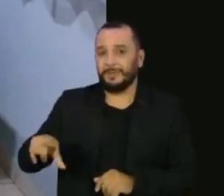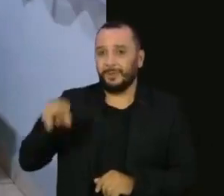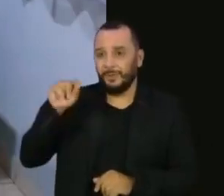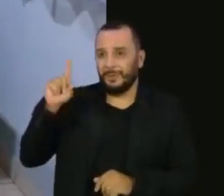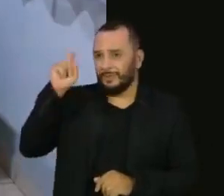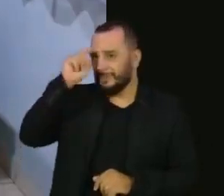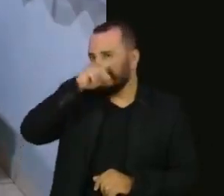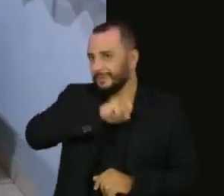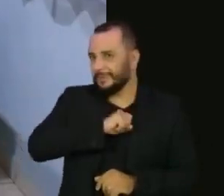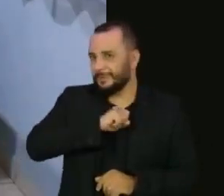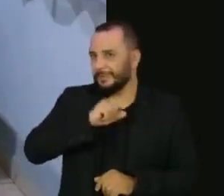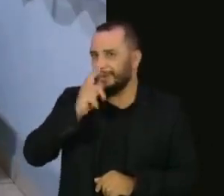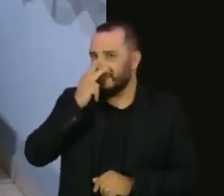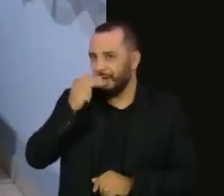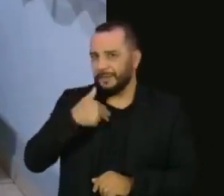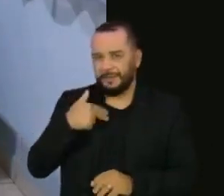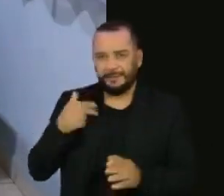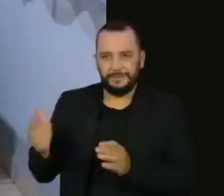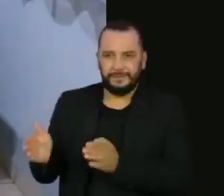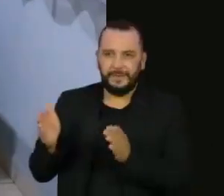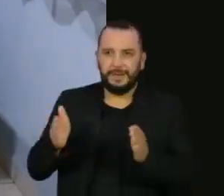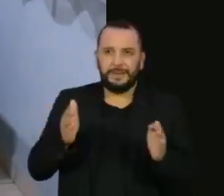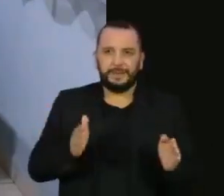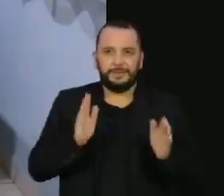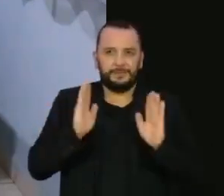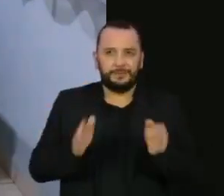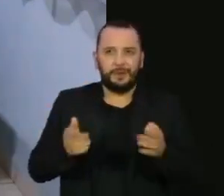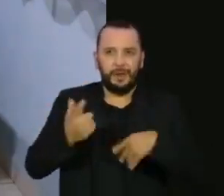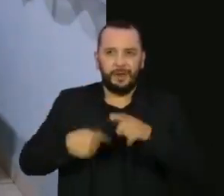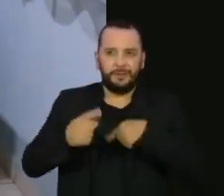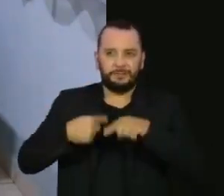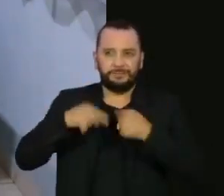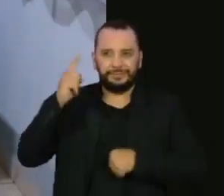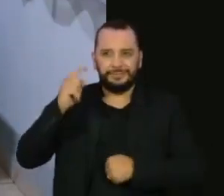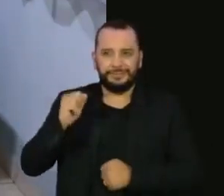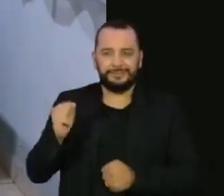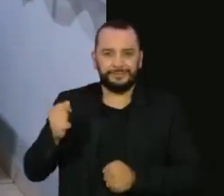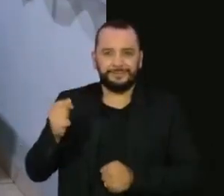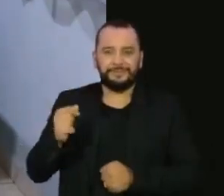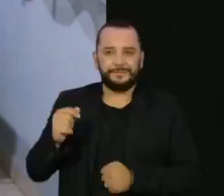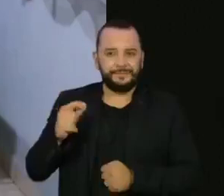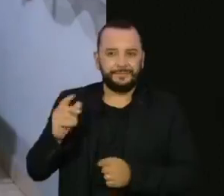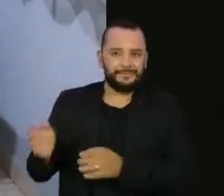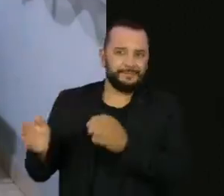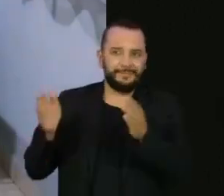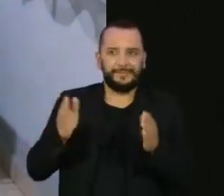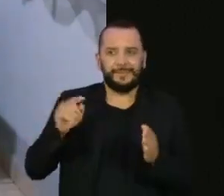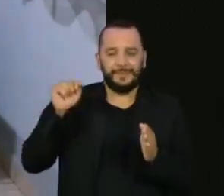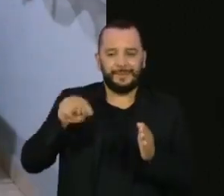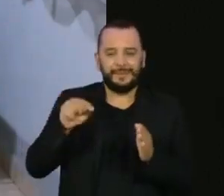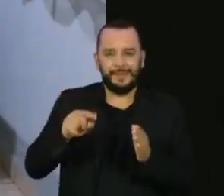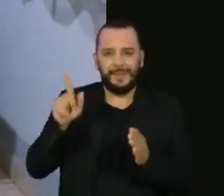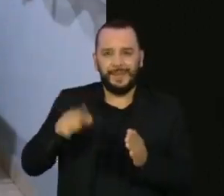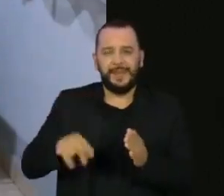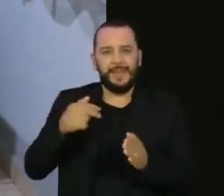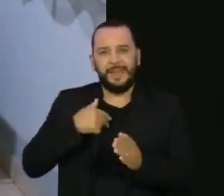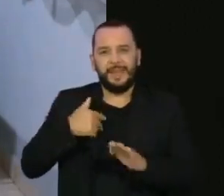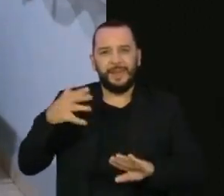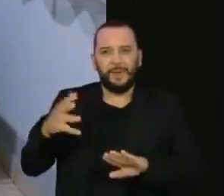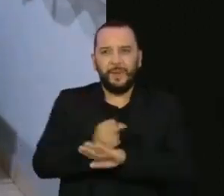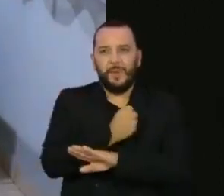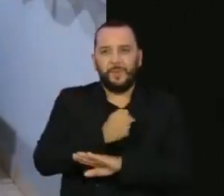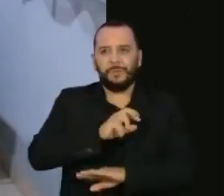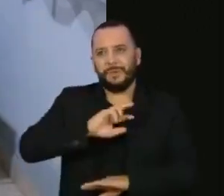eu acho que essa fase não existe mais, né? A gente já passou de uma fase de, ai, foi golpe, não foi